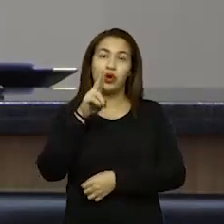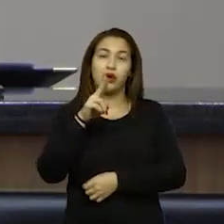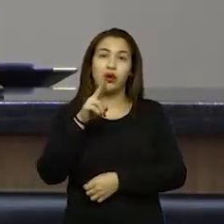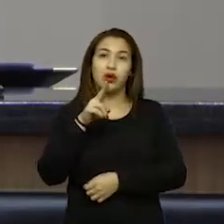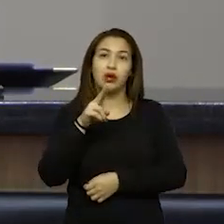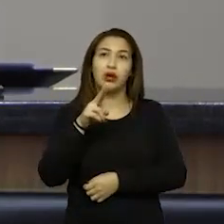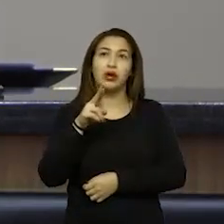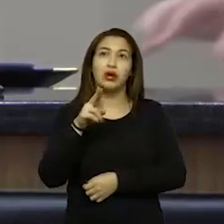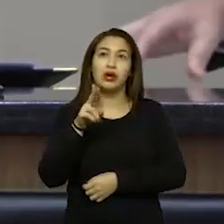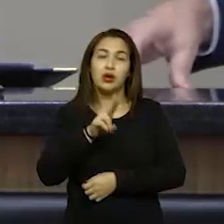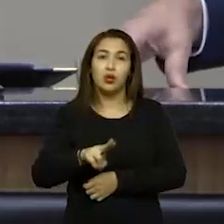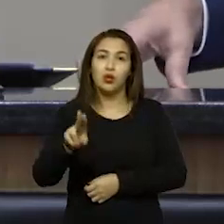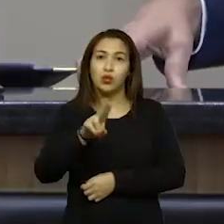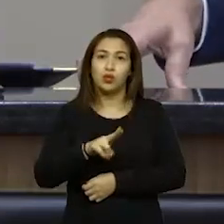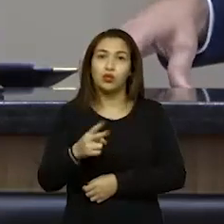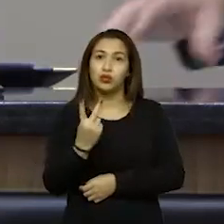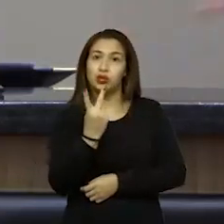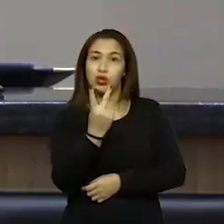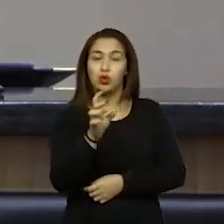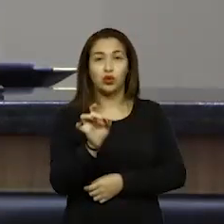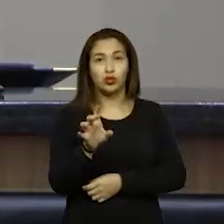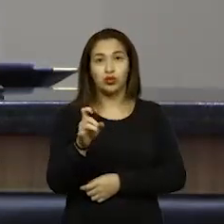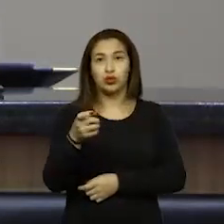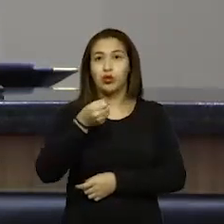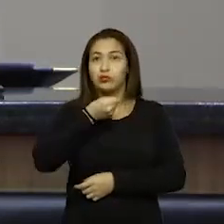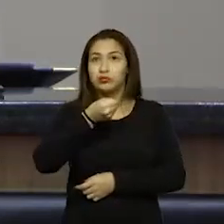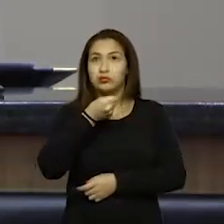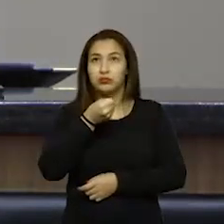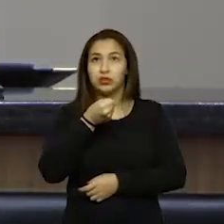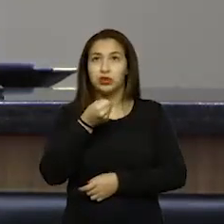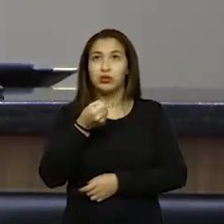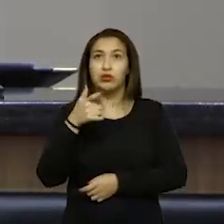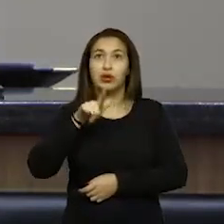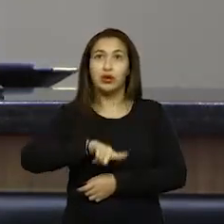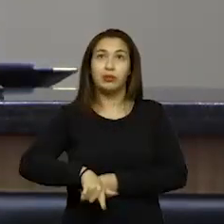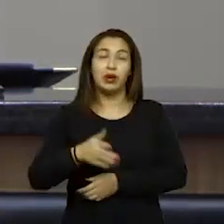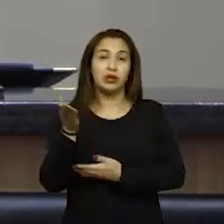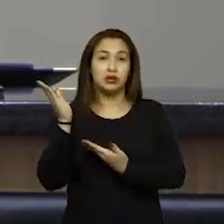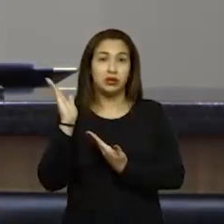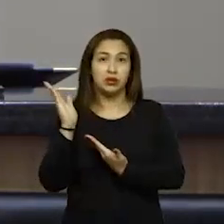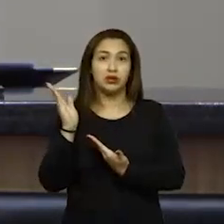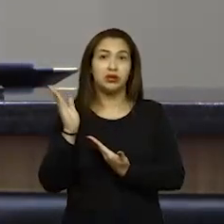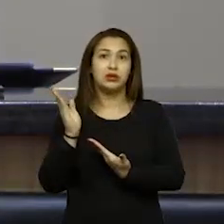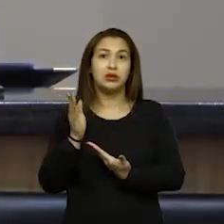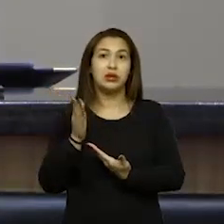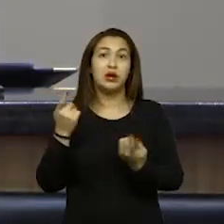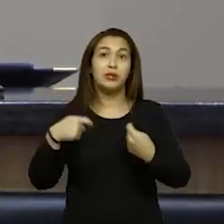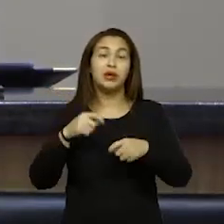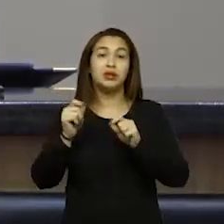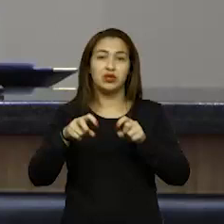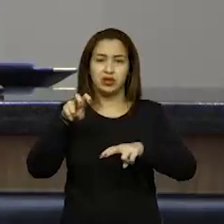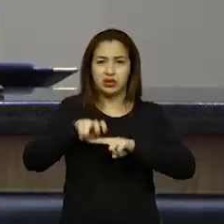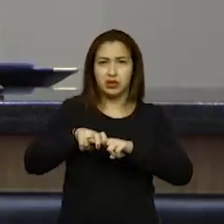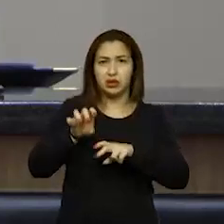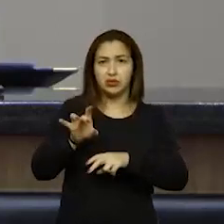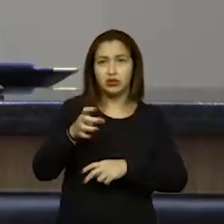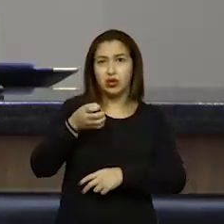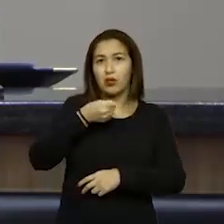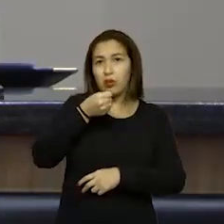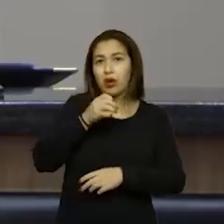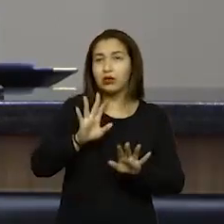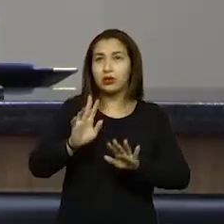de aparte, os dois, e mais esse microfone aqui onde os deputados se pronunciam. Eu acho que a gente